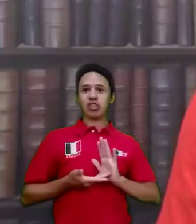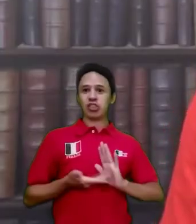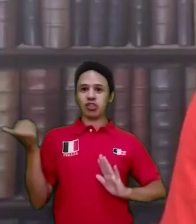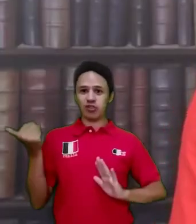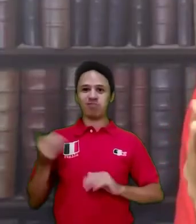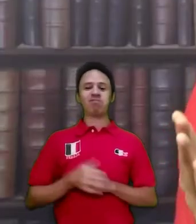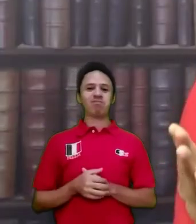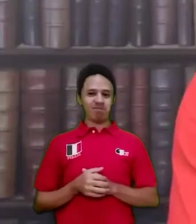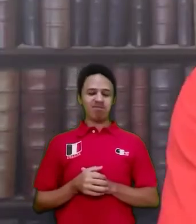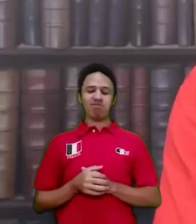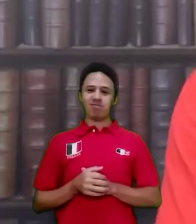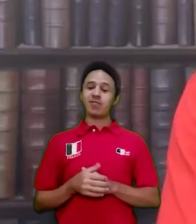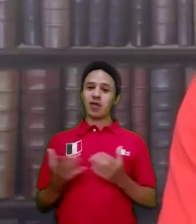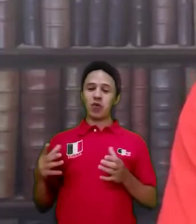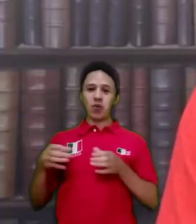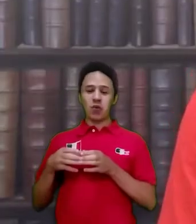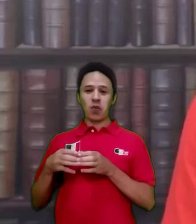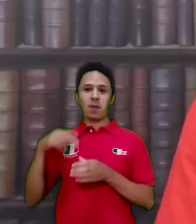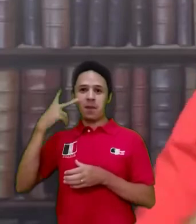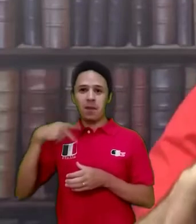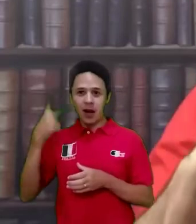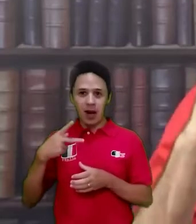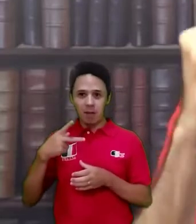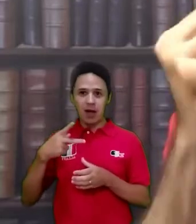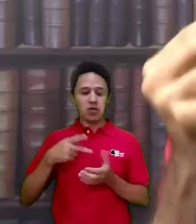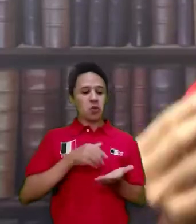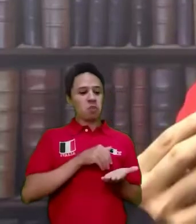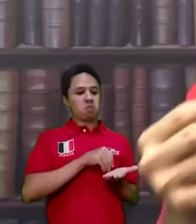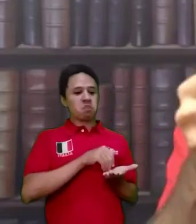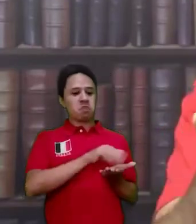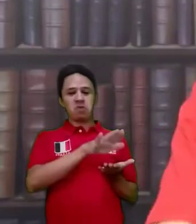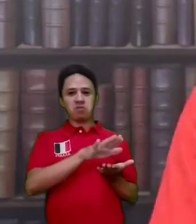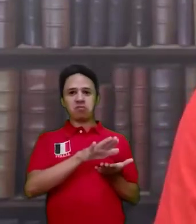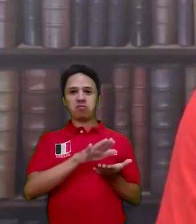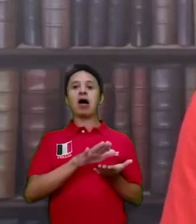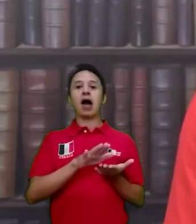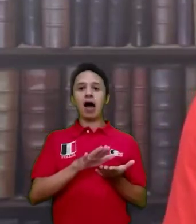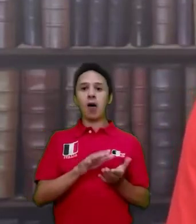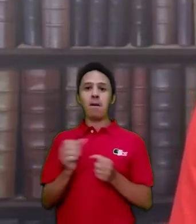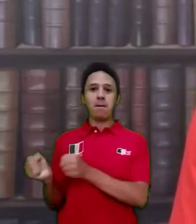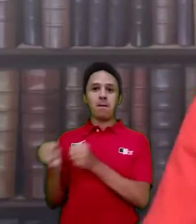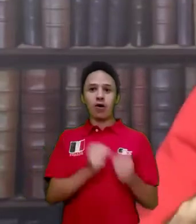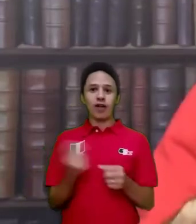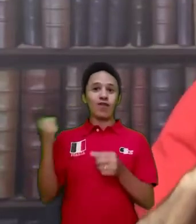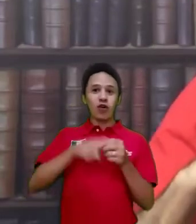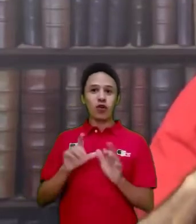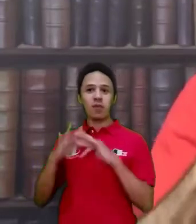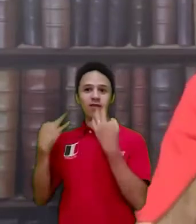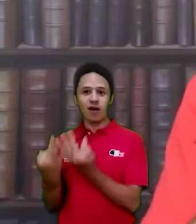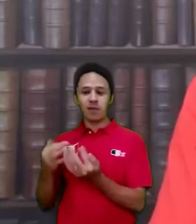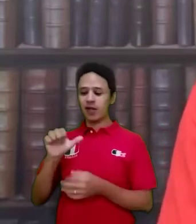Detalhe: o parlamento afasta Ricardo Cromwell e devolve o poder à família Stuart. Há